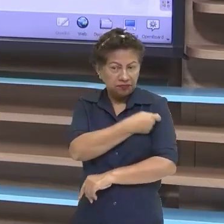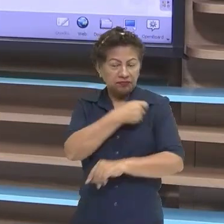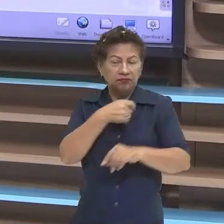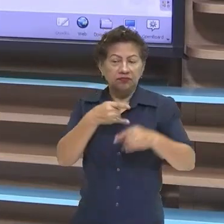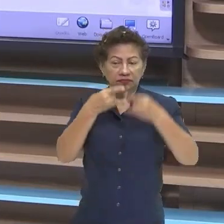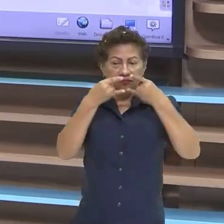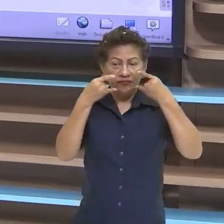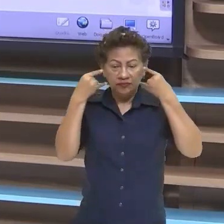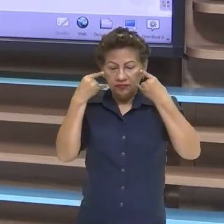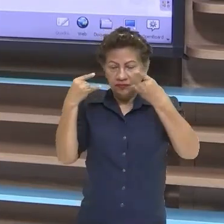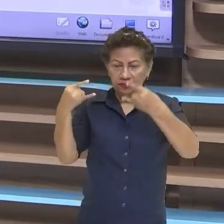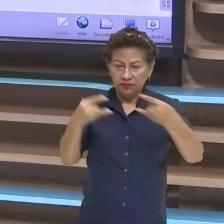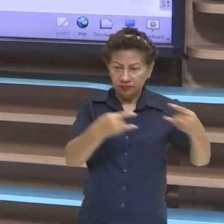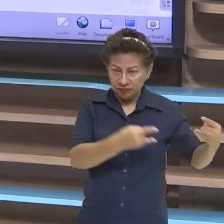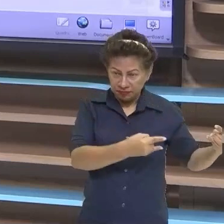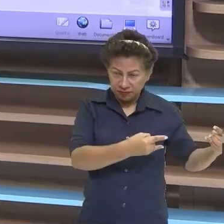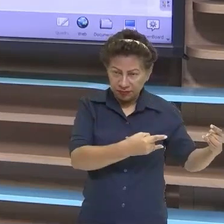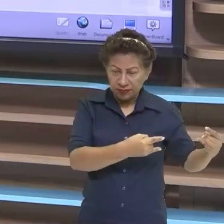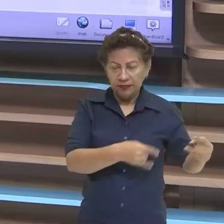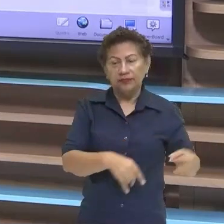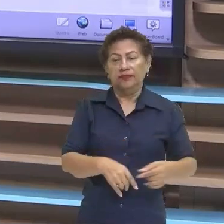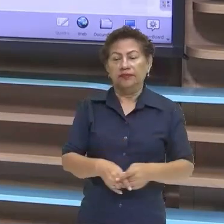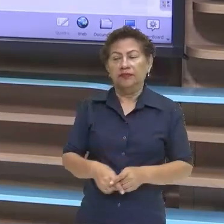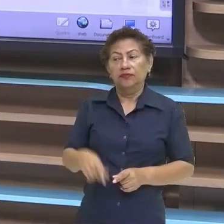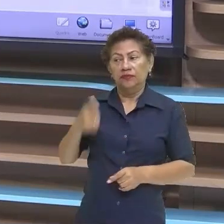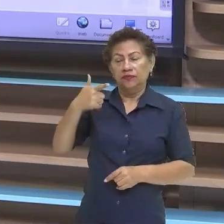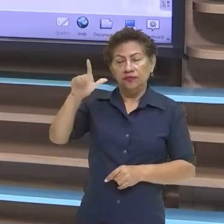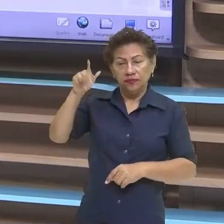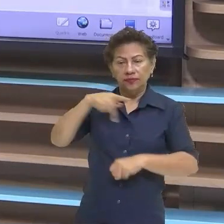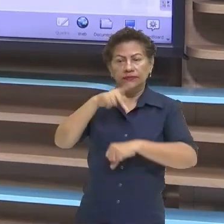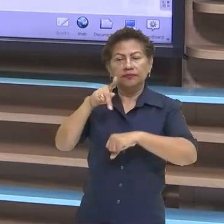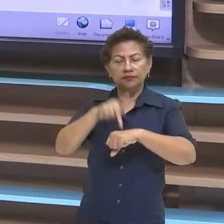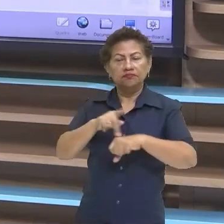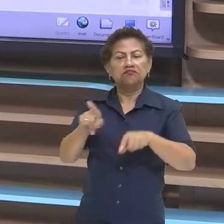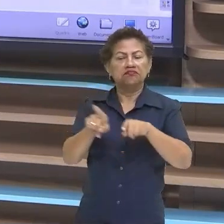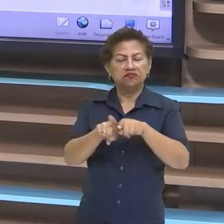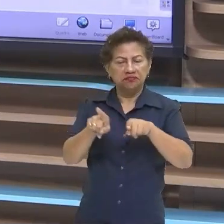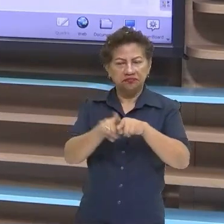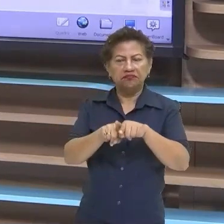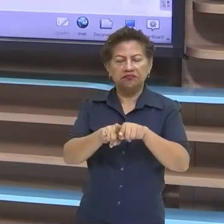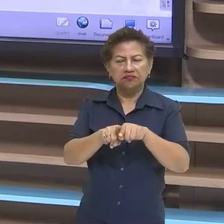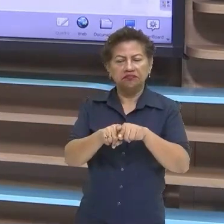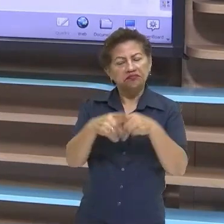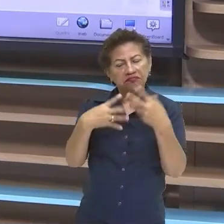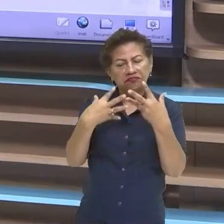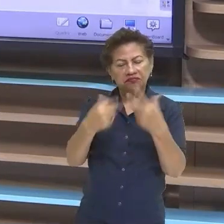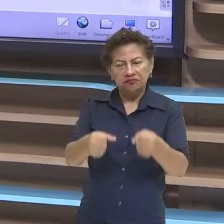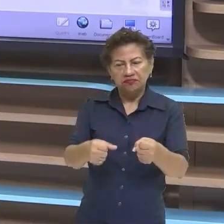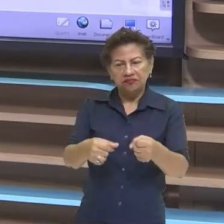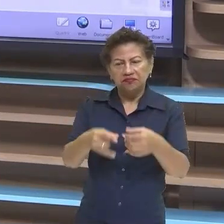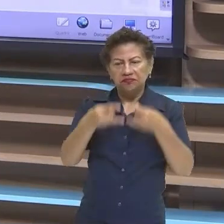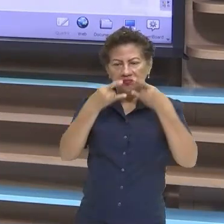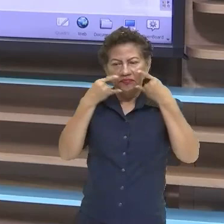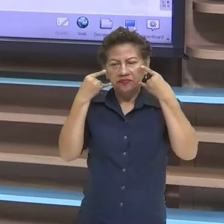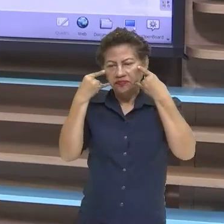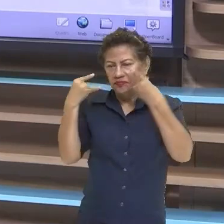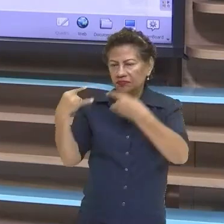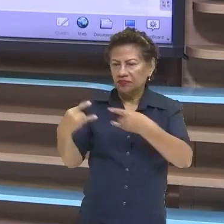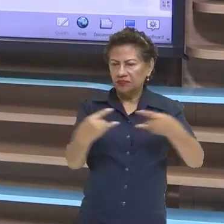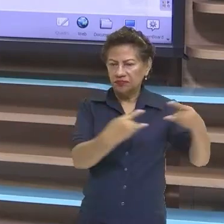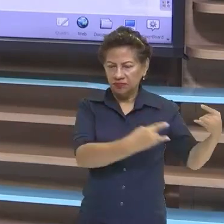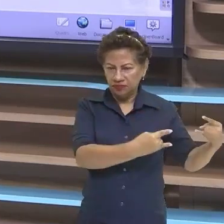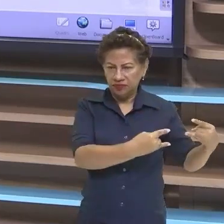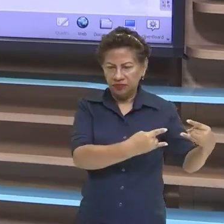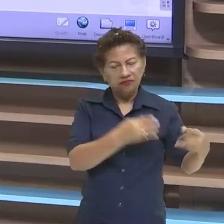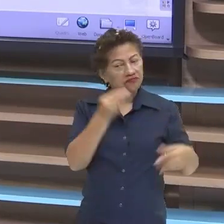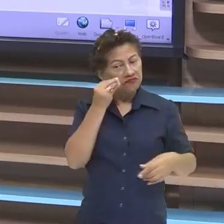máscara, né? Outros países também já retiraram, né? E aí a gente vai verificando o que vai acontecendo durante esse